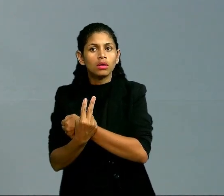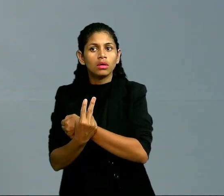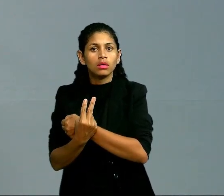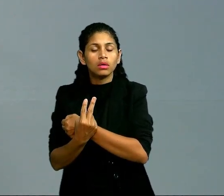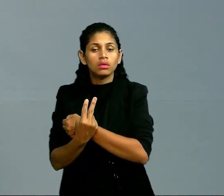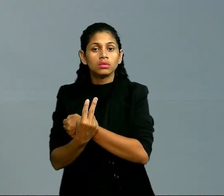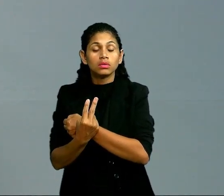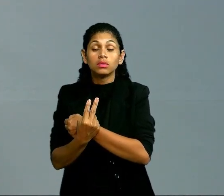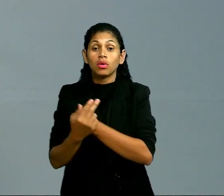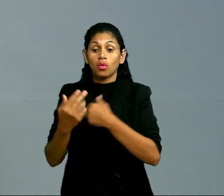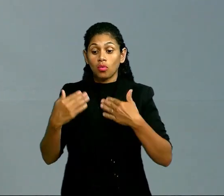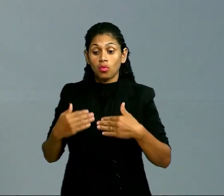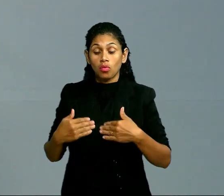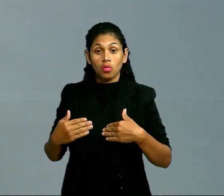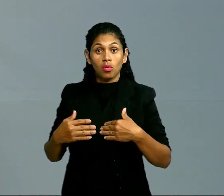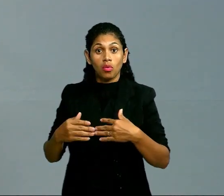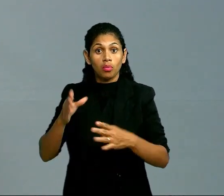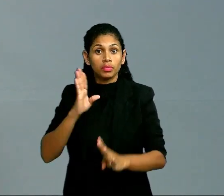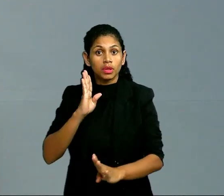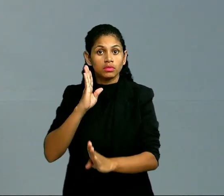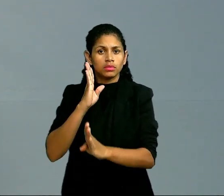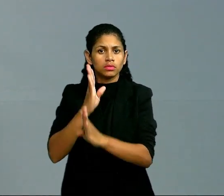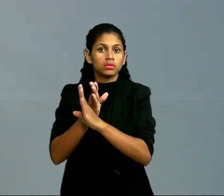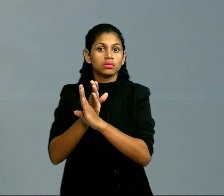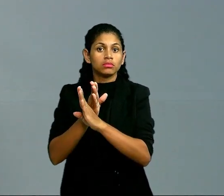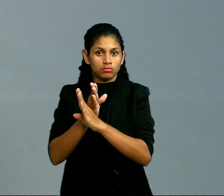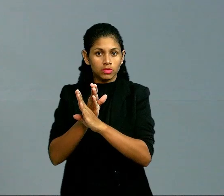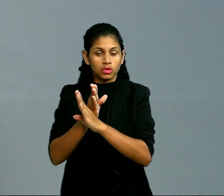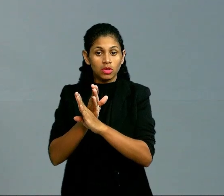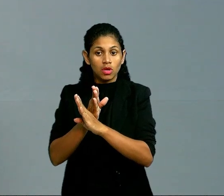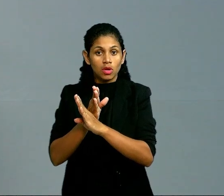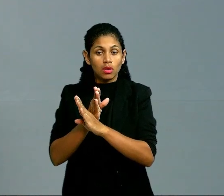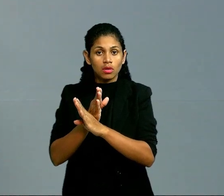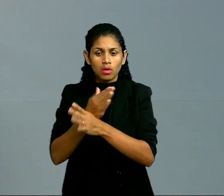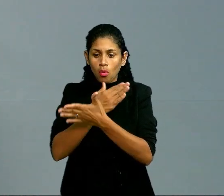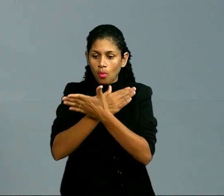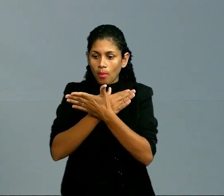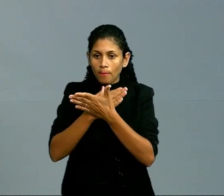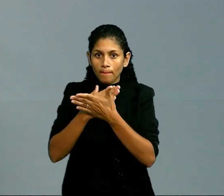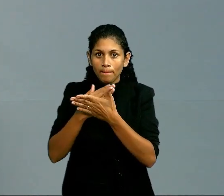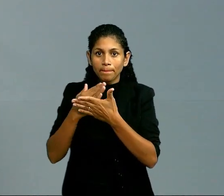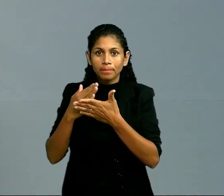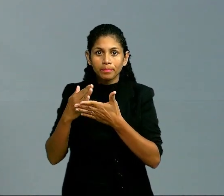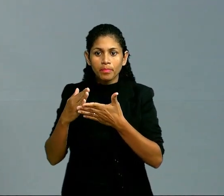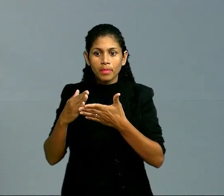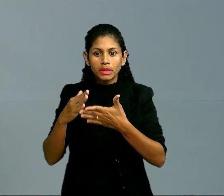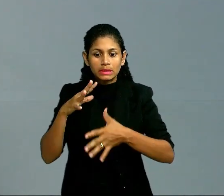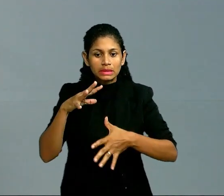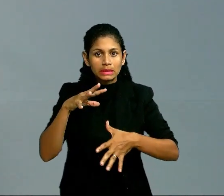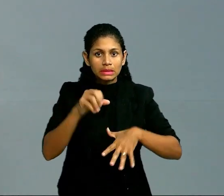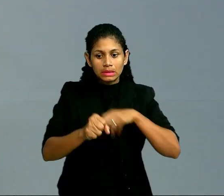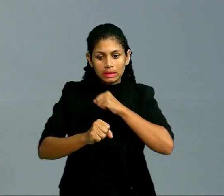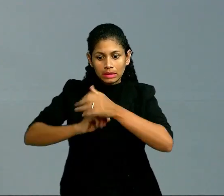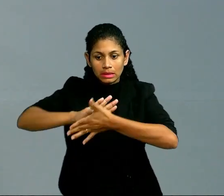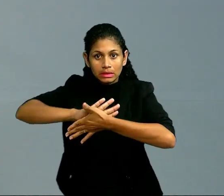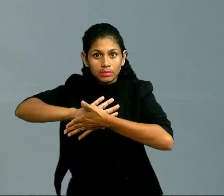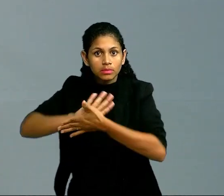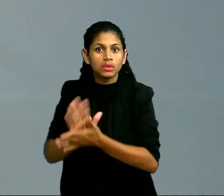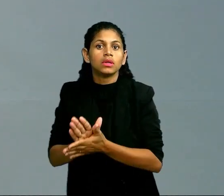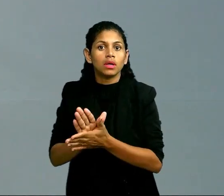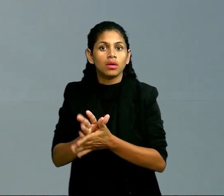essa detectação e começa a atacar esses próprios anticorpos. Então, isso vai gerar o